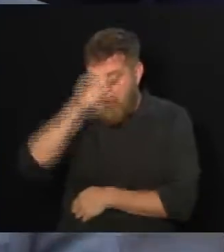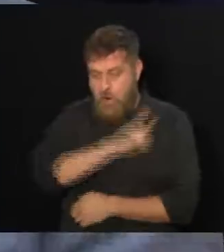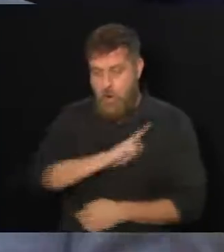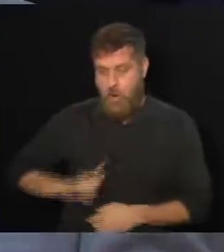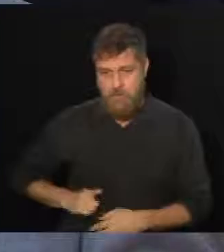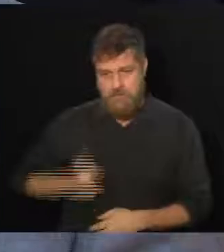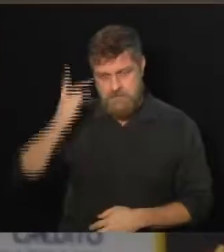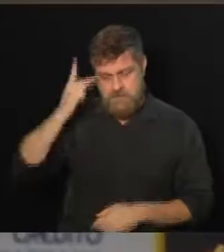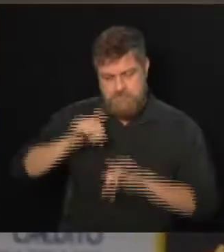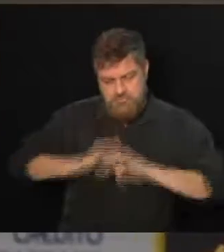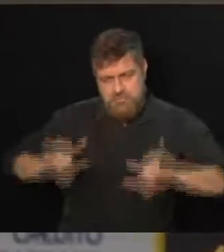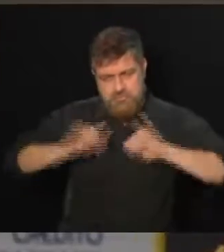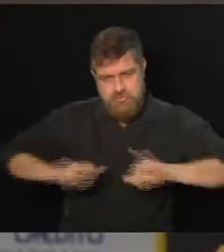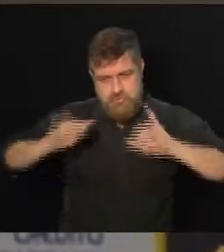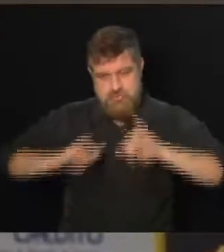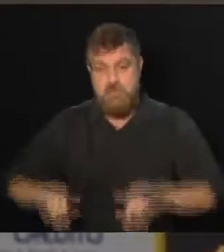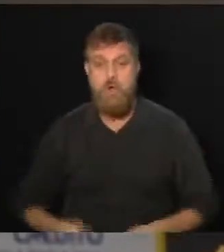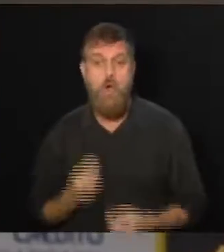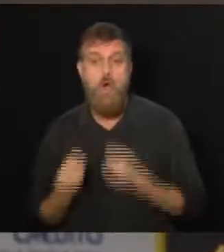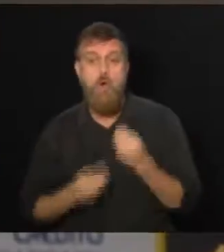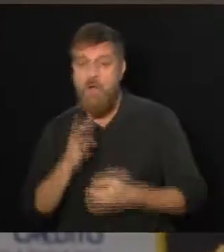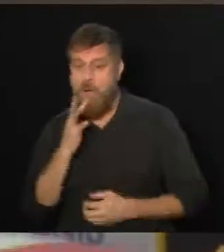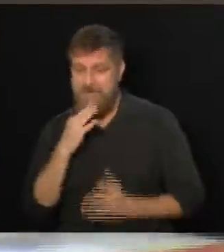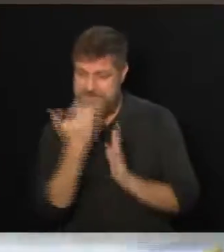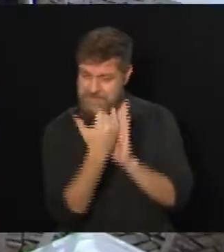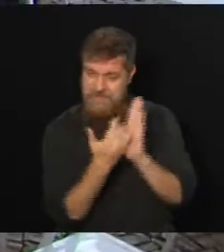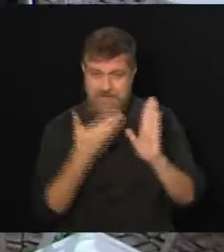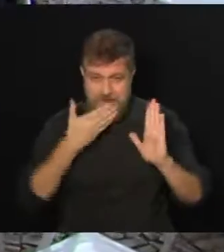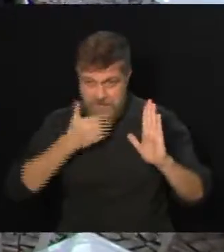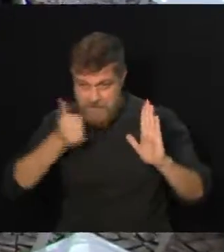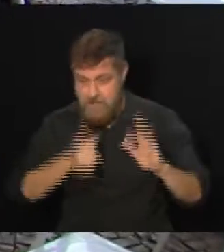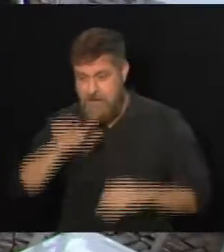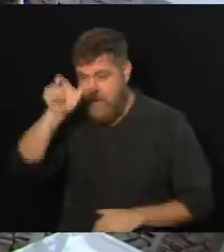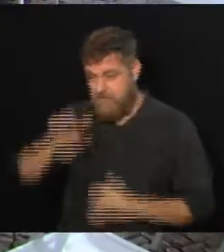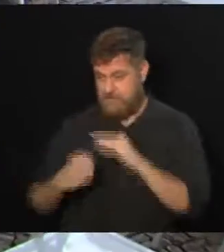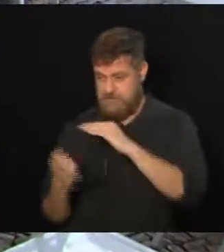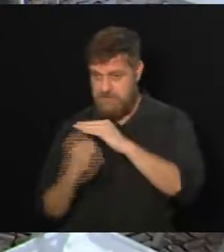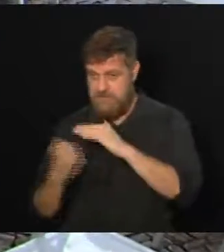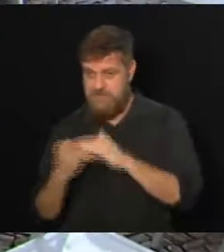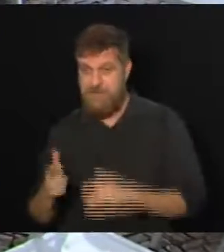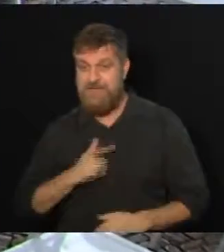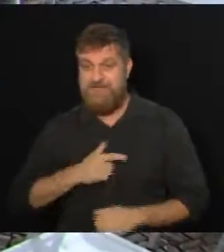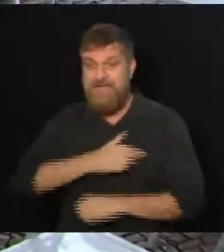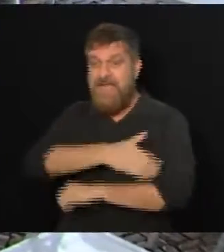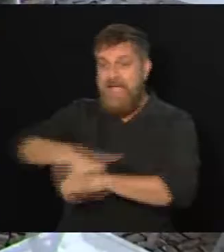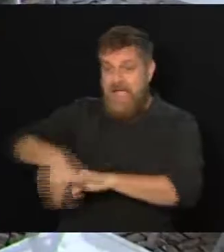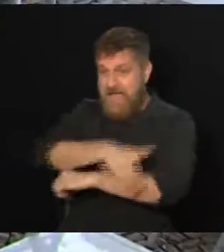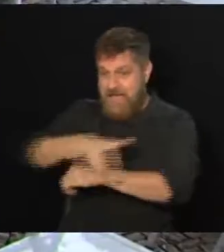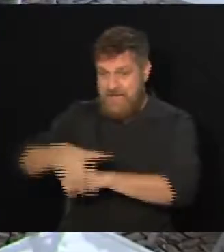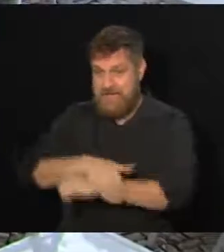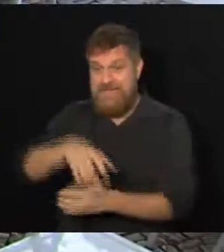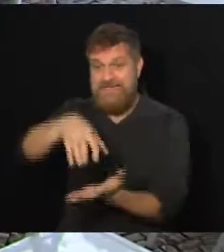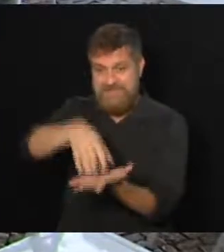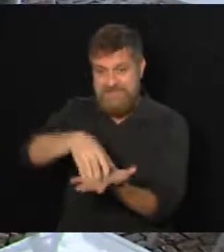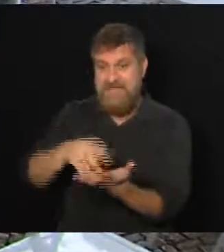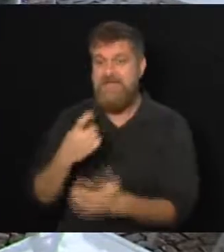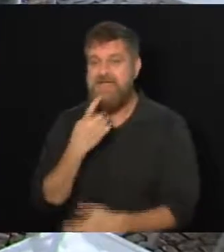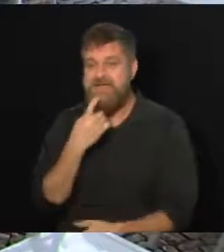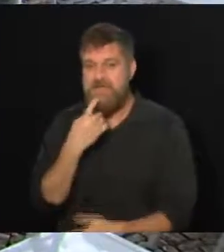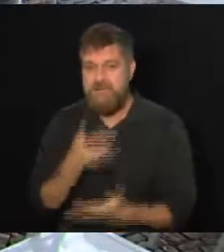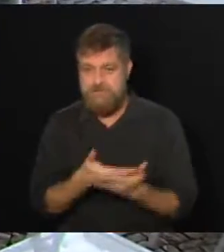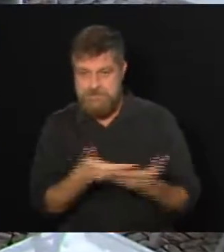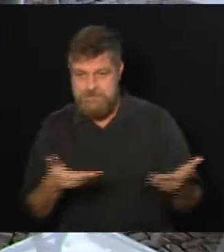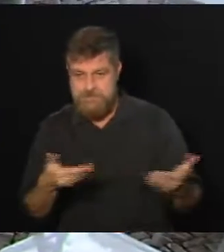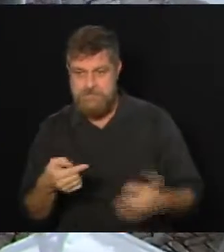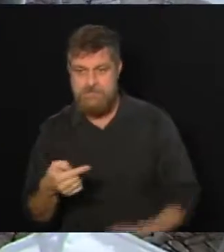tem a obrigação de divulgar. Para conhecer melhor o programa, o empreendedor pode procurar o escritório regional do Sebrae em Campinas, na